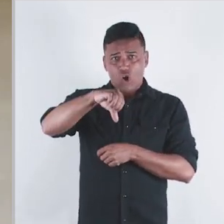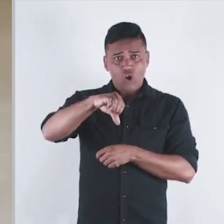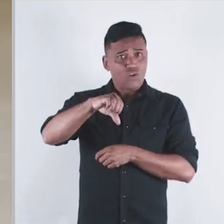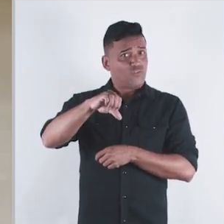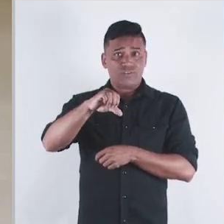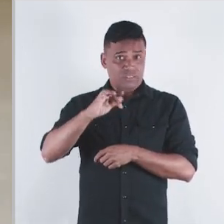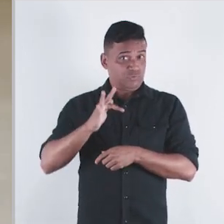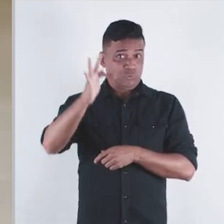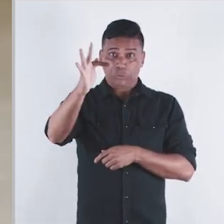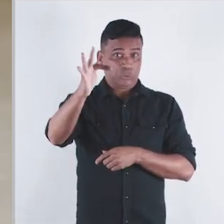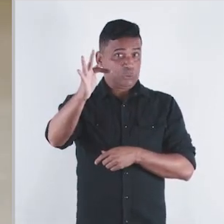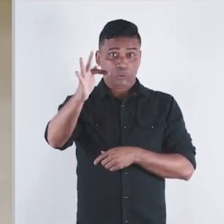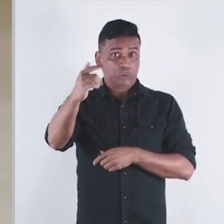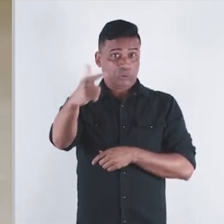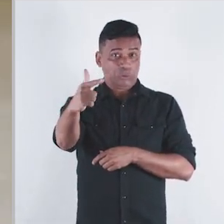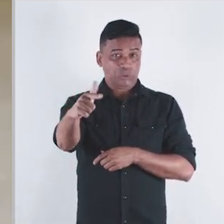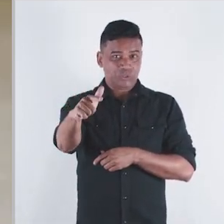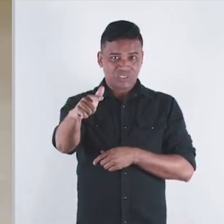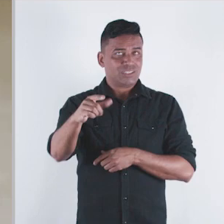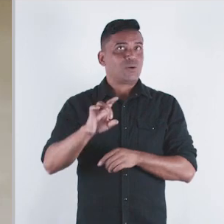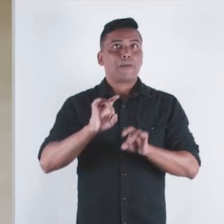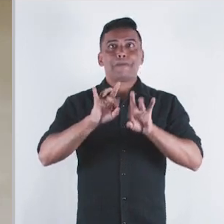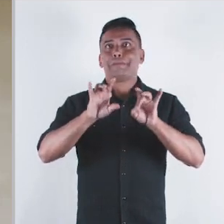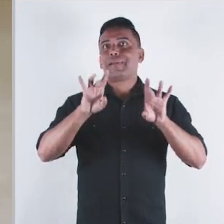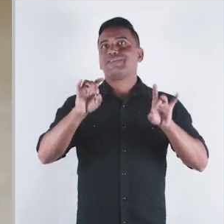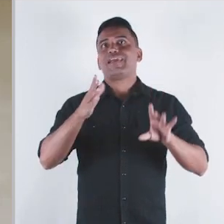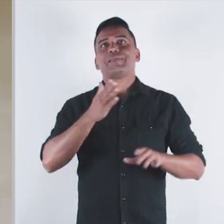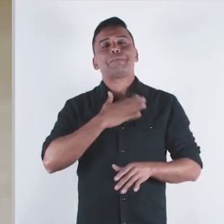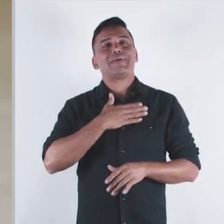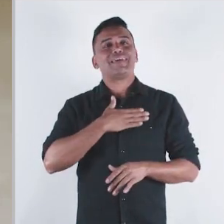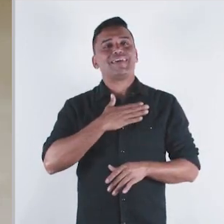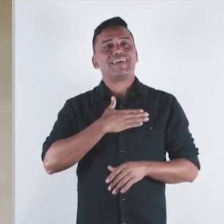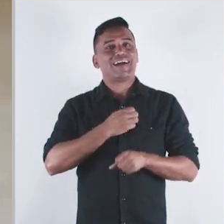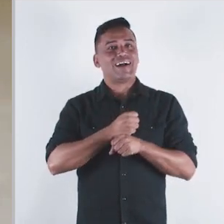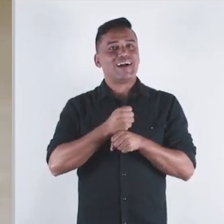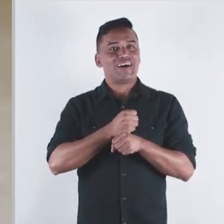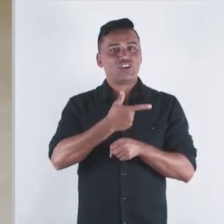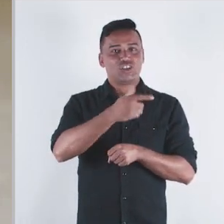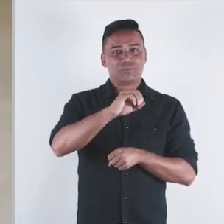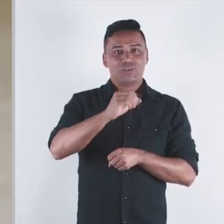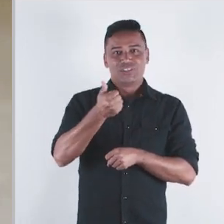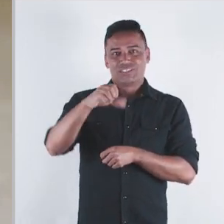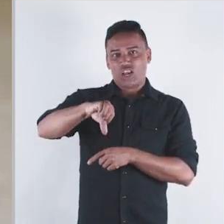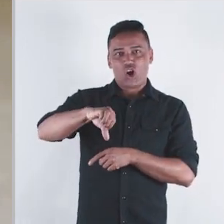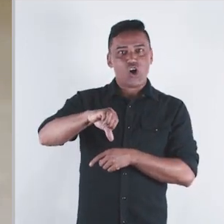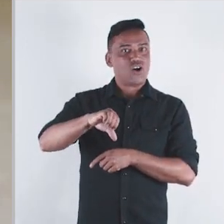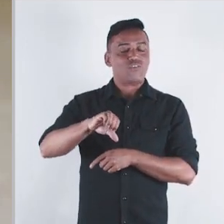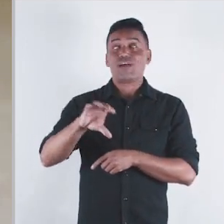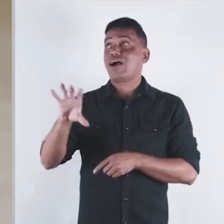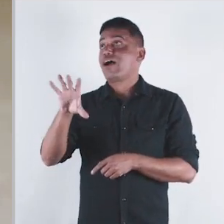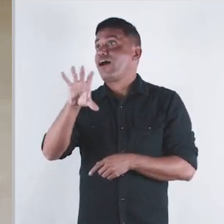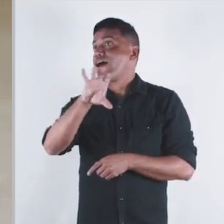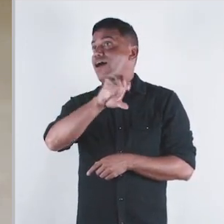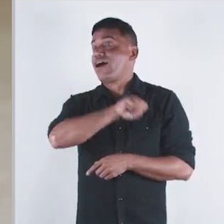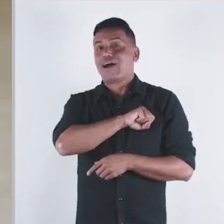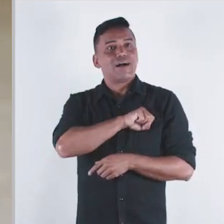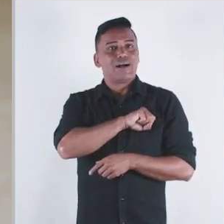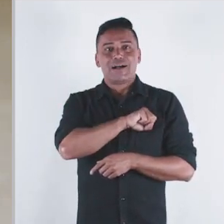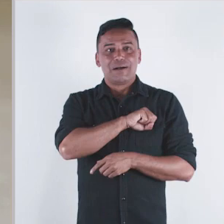minhas preferidas, muito recente, né, 2019, né? E visionária, inclusive,